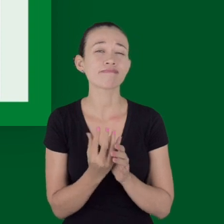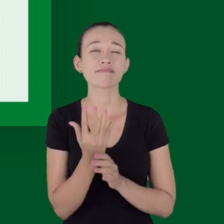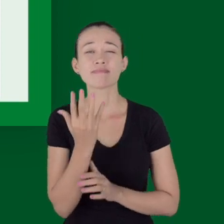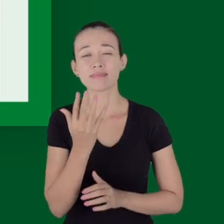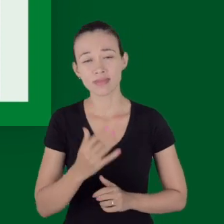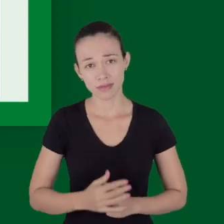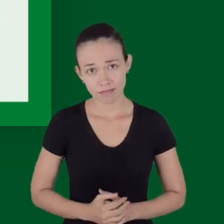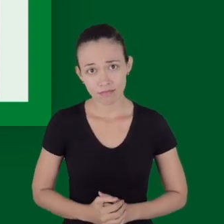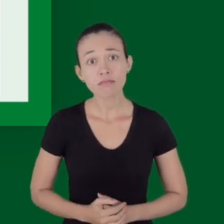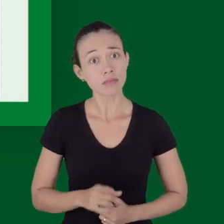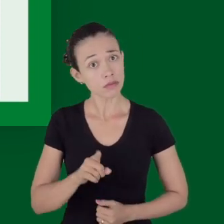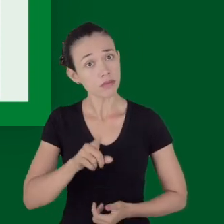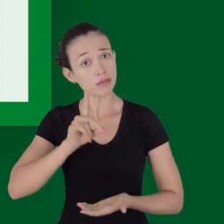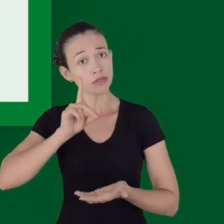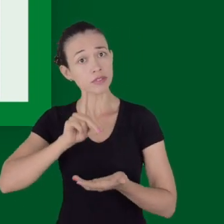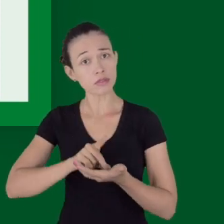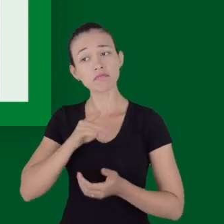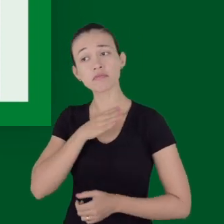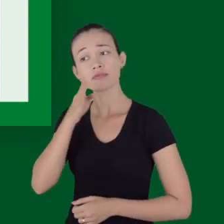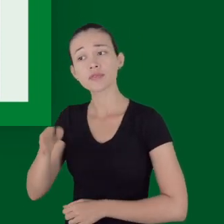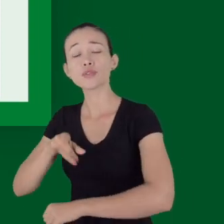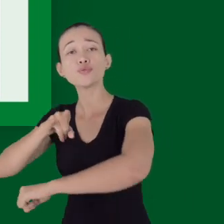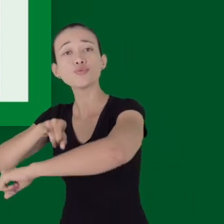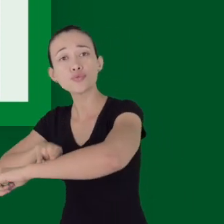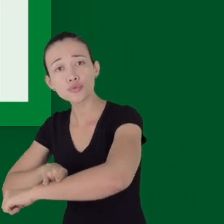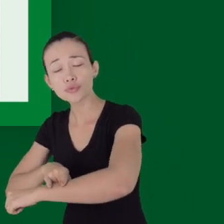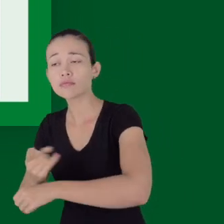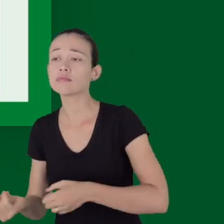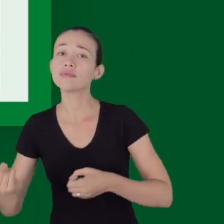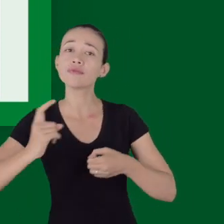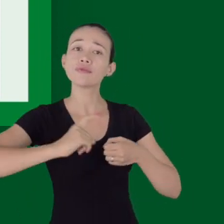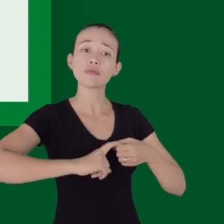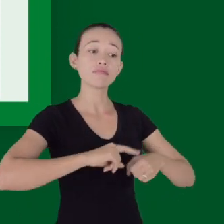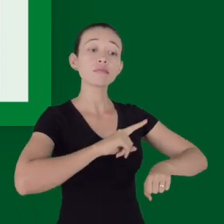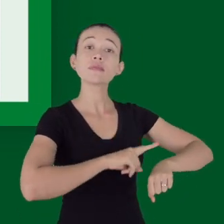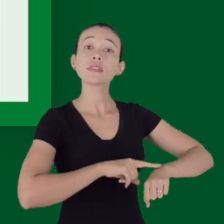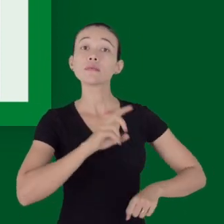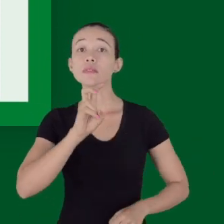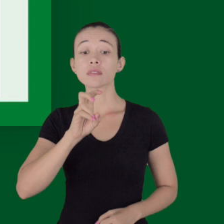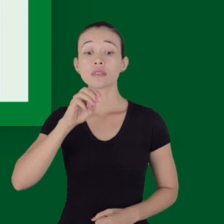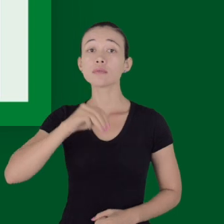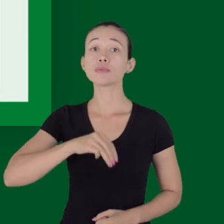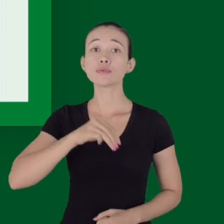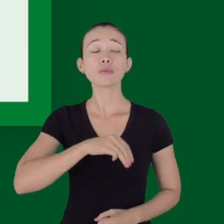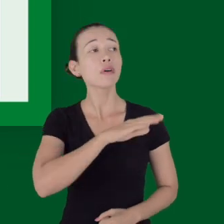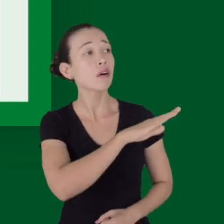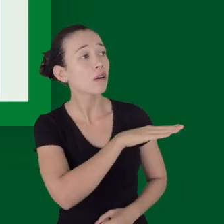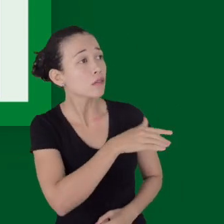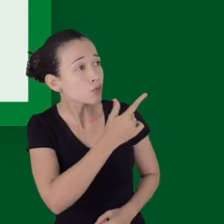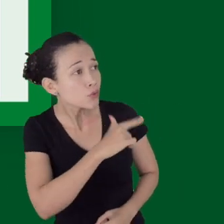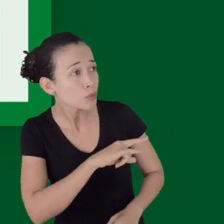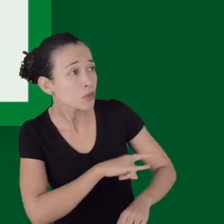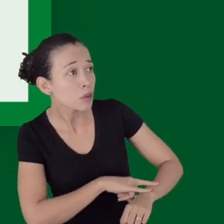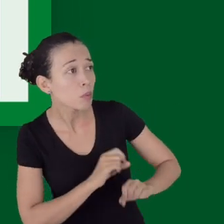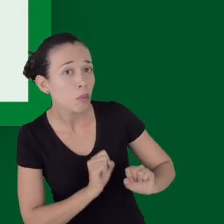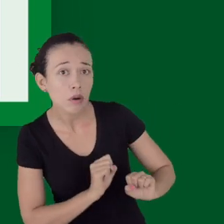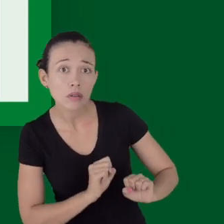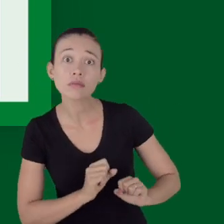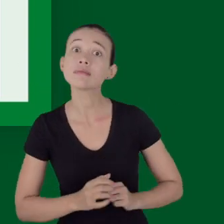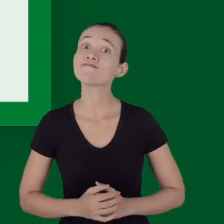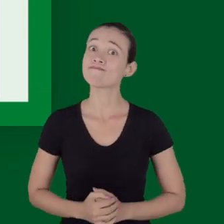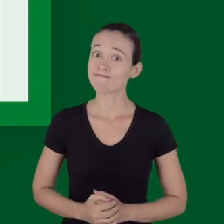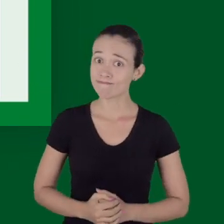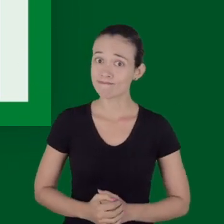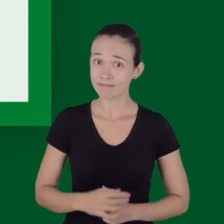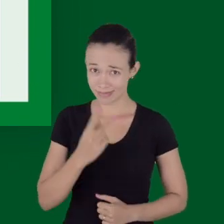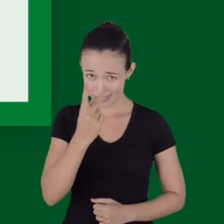diurese, né? Vontade de ir ao banheiro várias vezes, e são várias vezes mesmo. Ele acabou de ir ao banheiro, daqui a